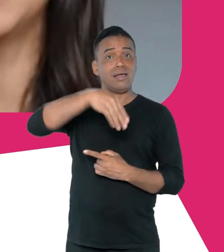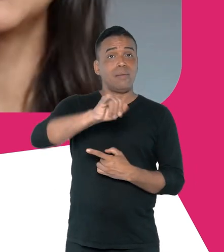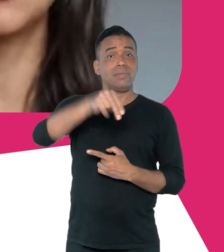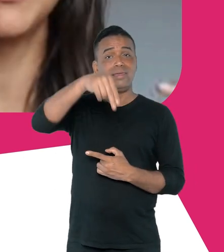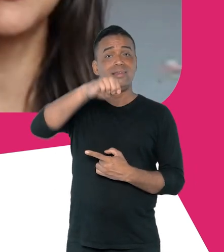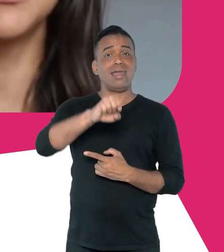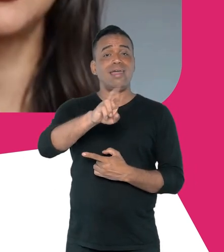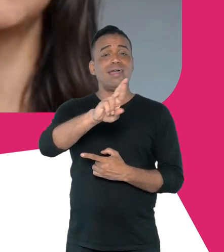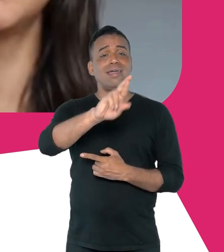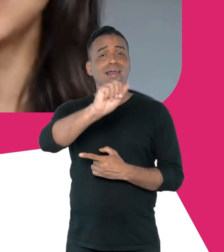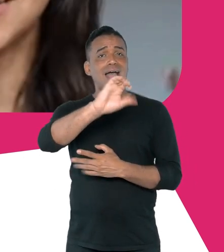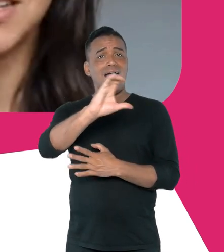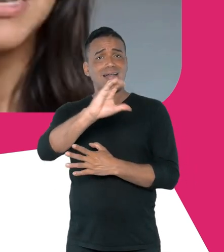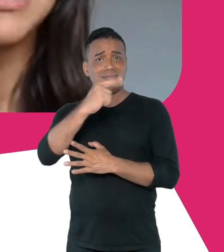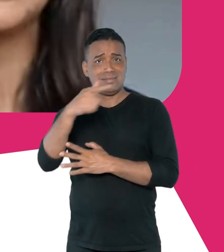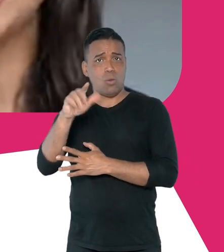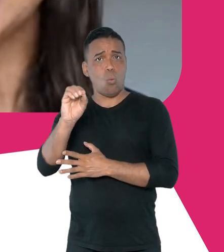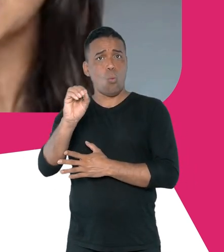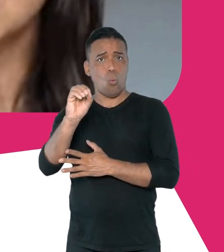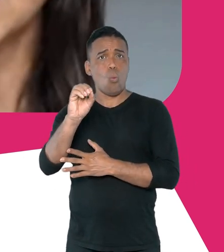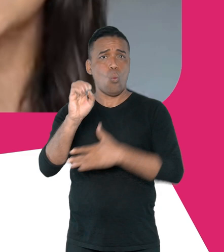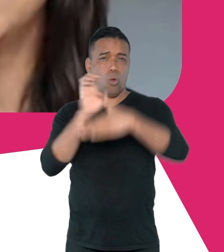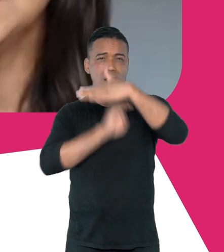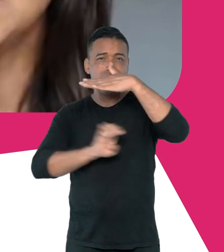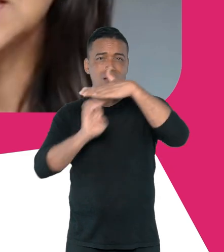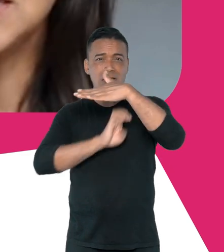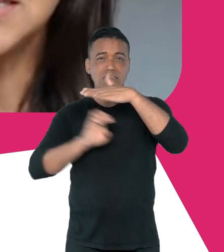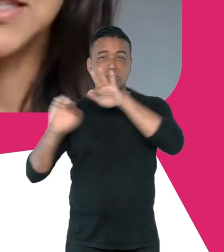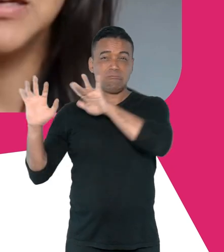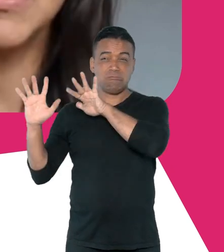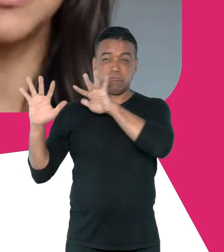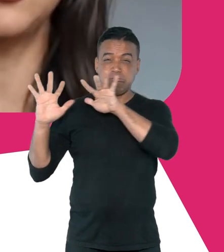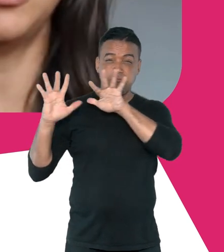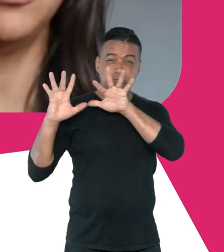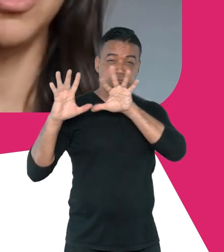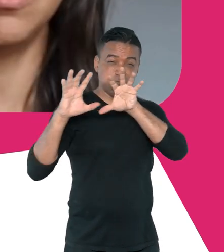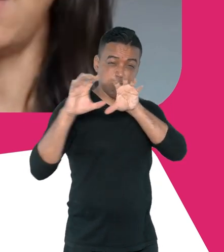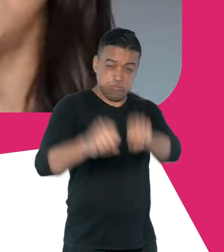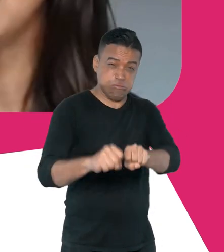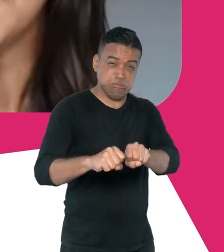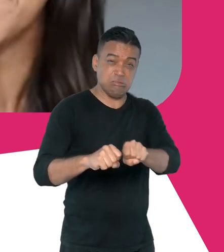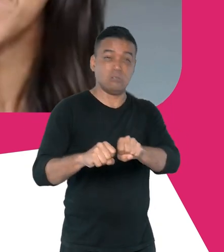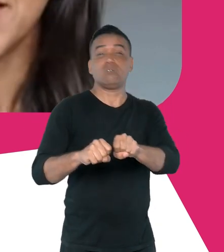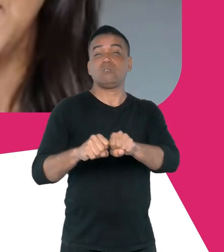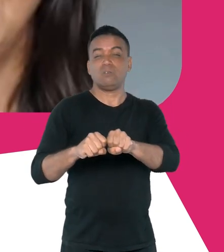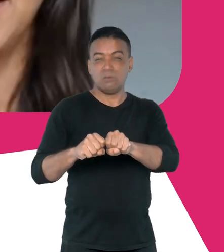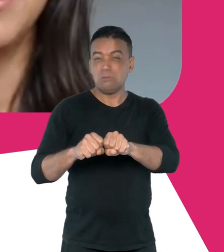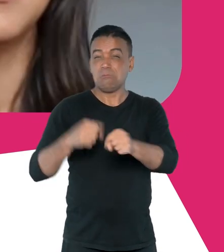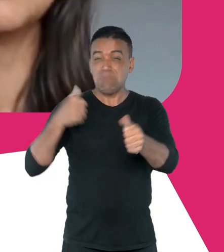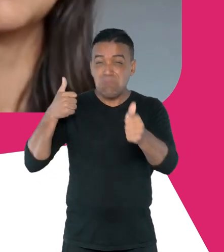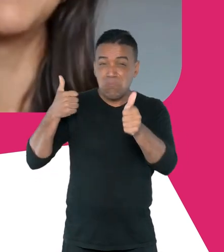né? A mineração ela está chegando cada vez mais em cima da gente, está